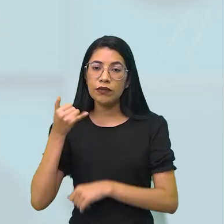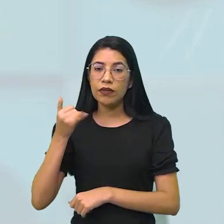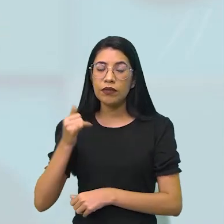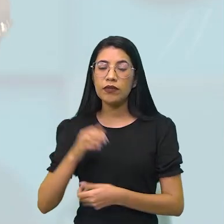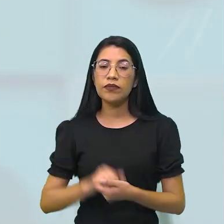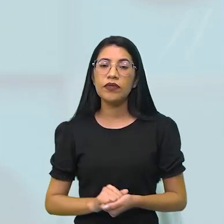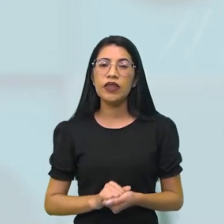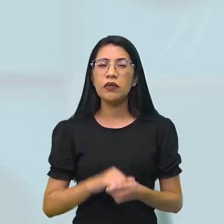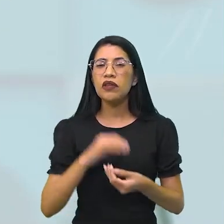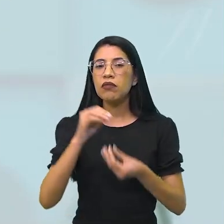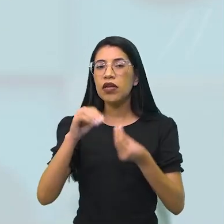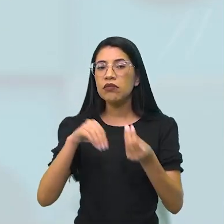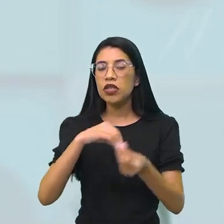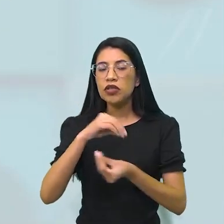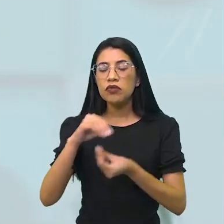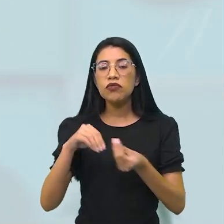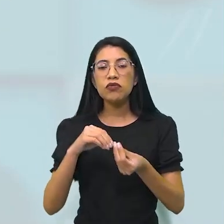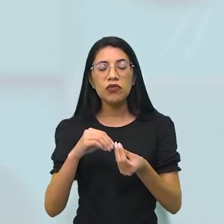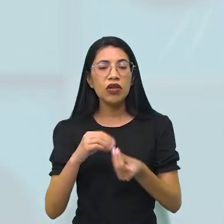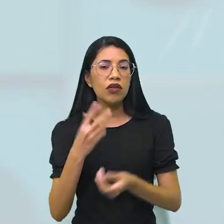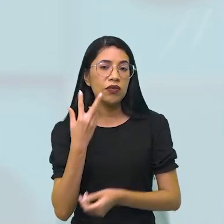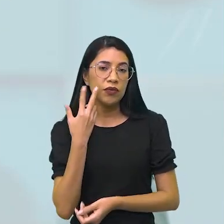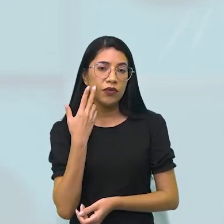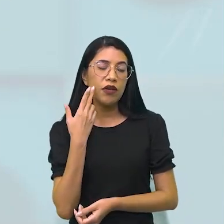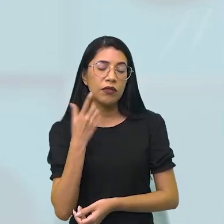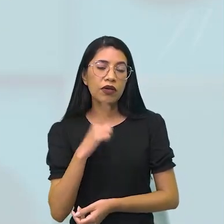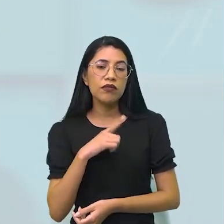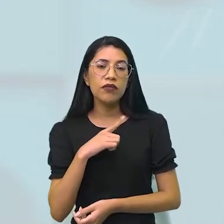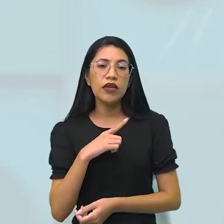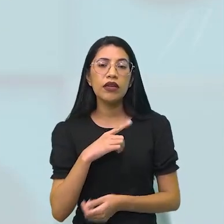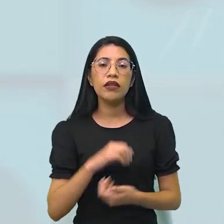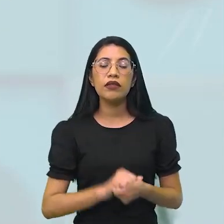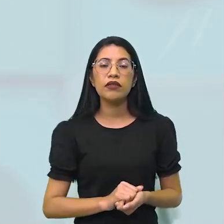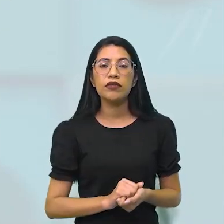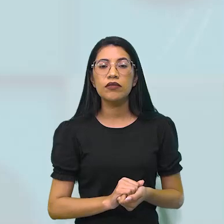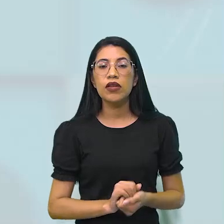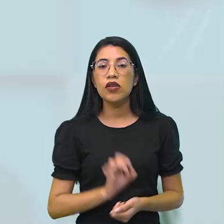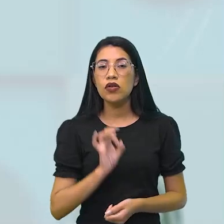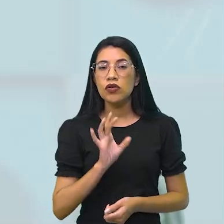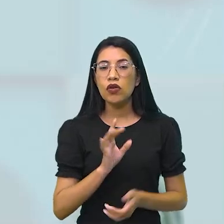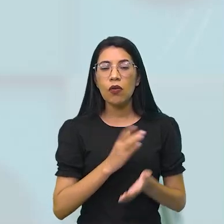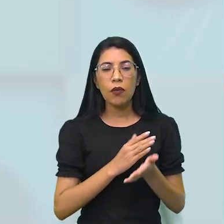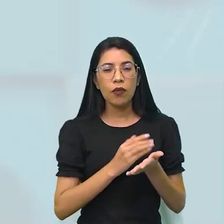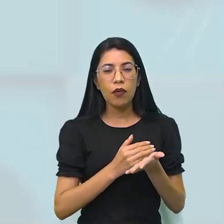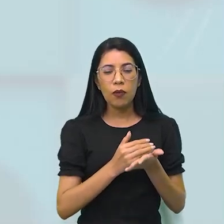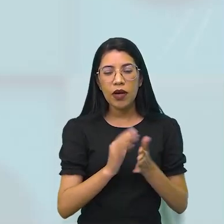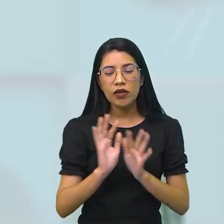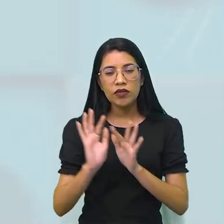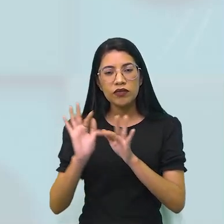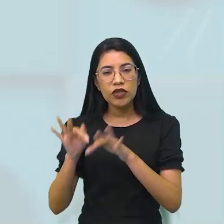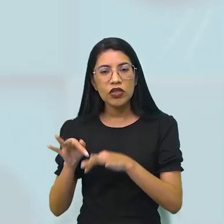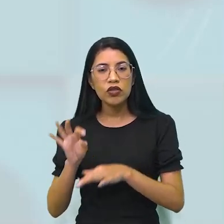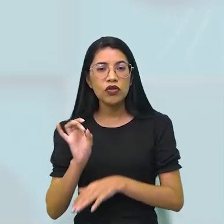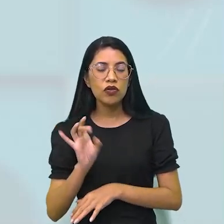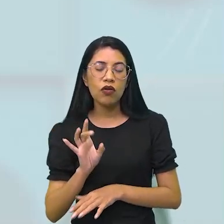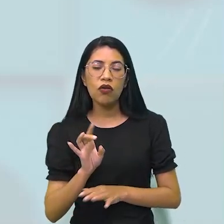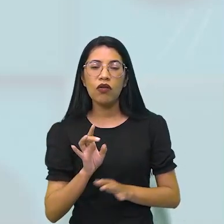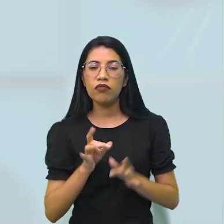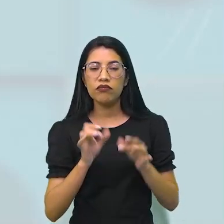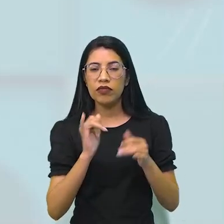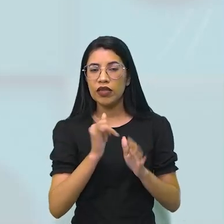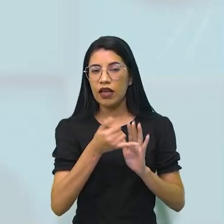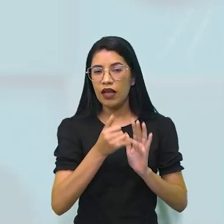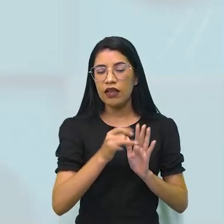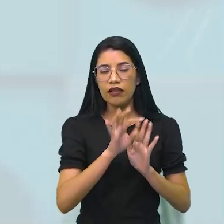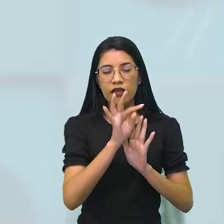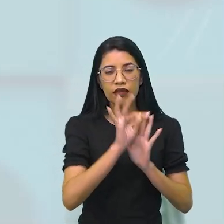uma mistura. Vai ter, tá bom, gente? Dificilmente um texto é do começo ao fim só ele, principalmente do texto descritivo, porque ele vai ajudar